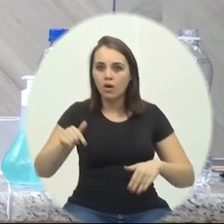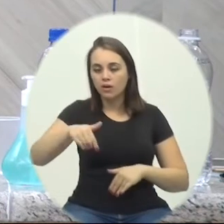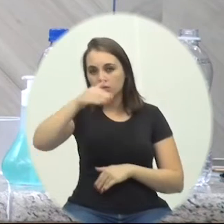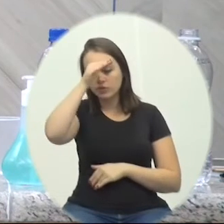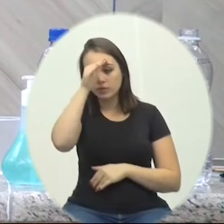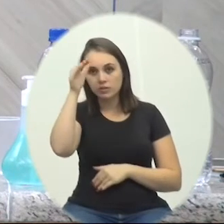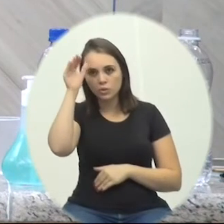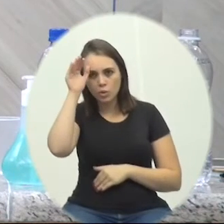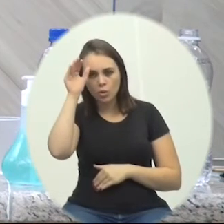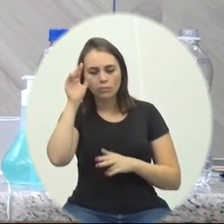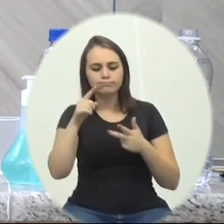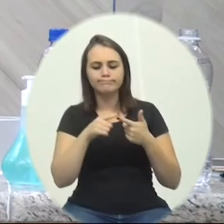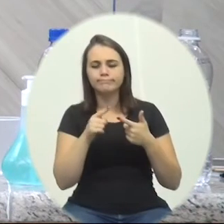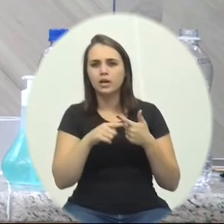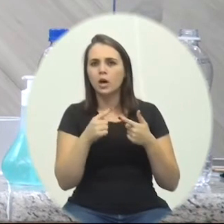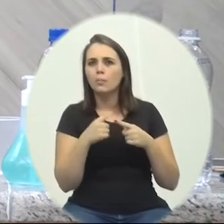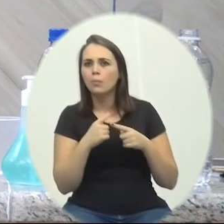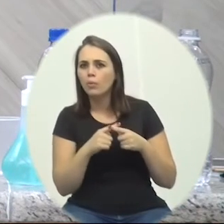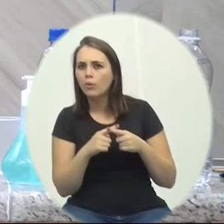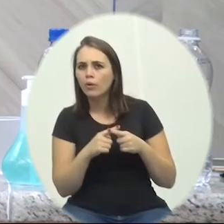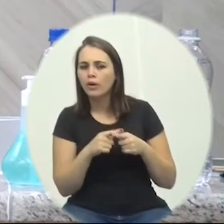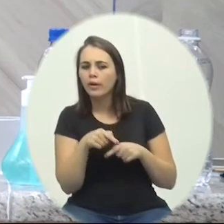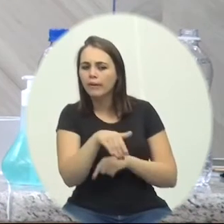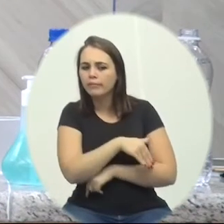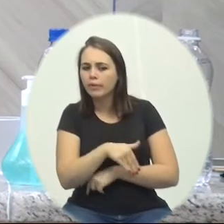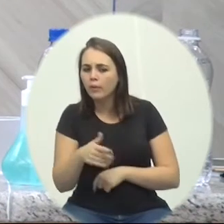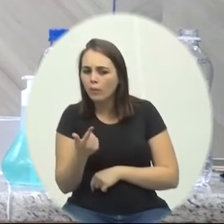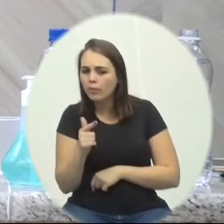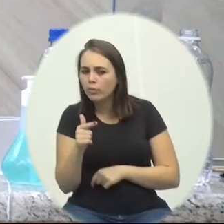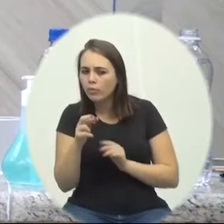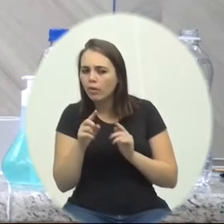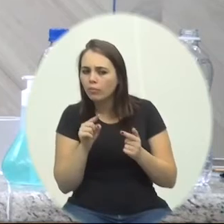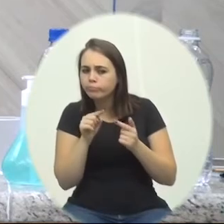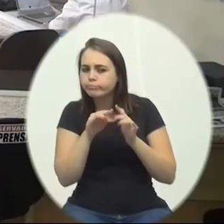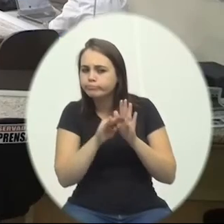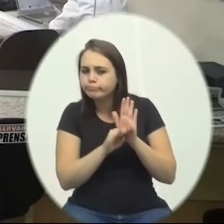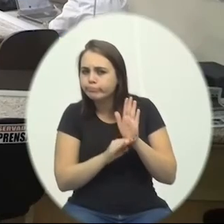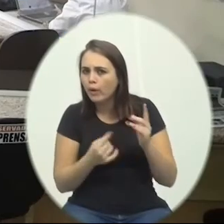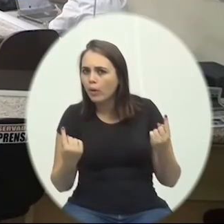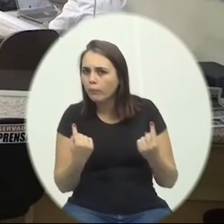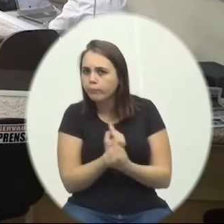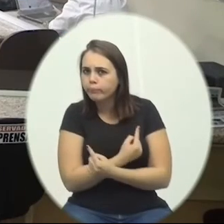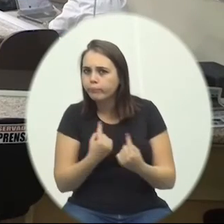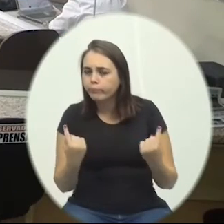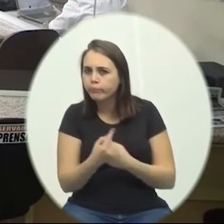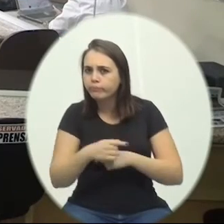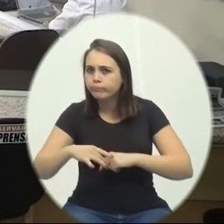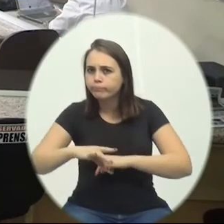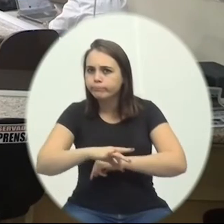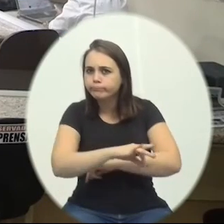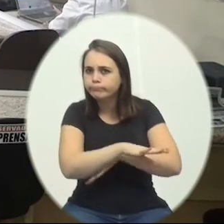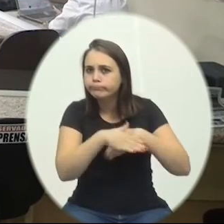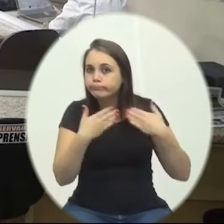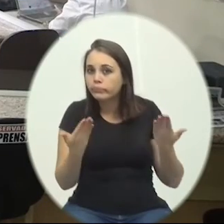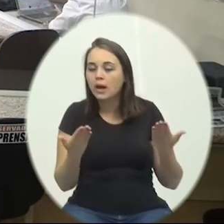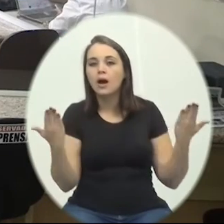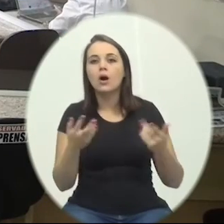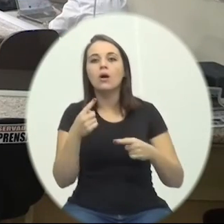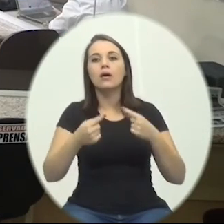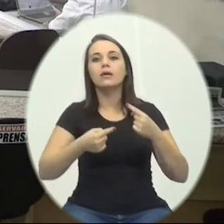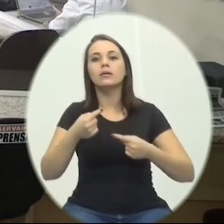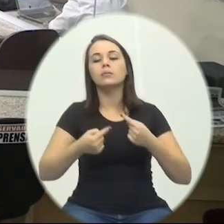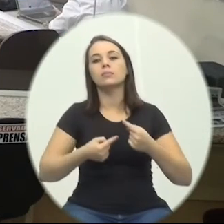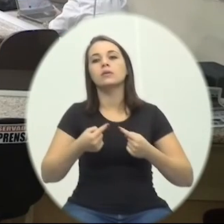não está na relação de ruas a serem pavimentadas? O requerimento está em discussão. Não havendo quem